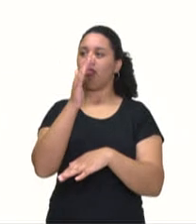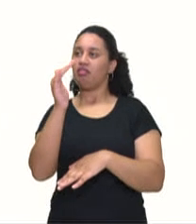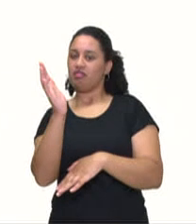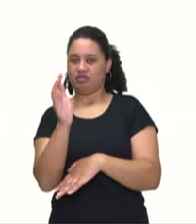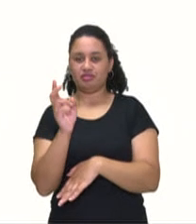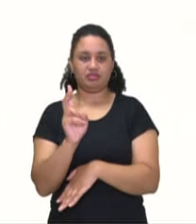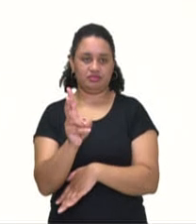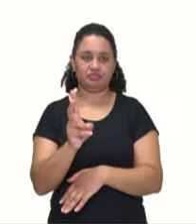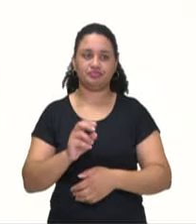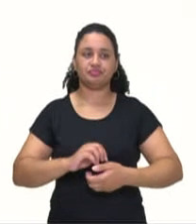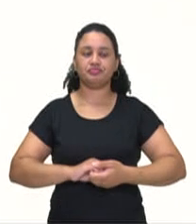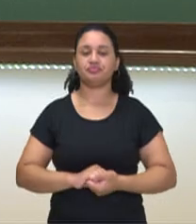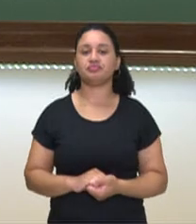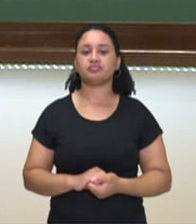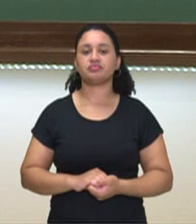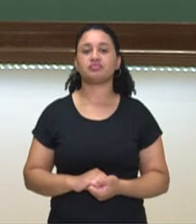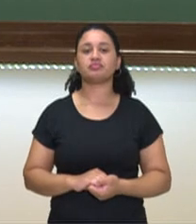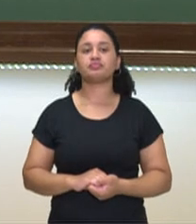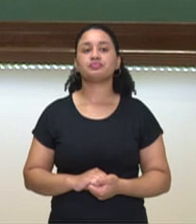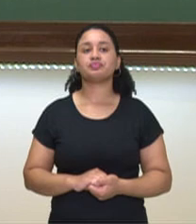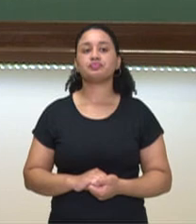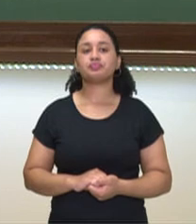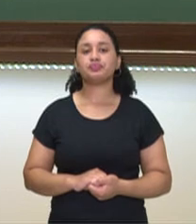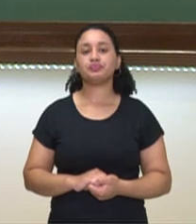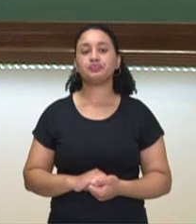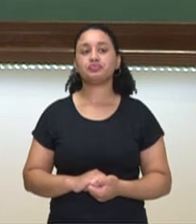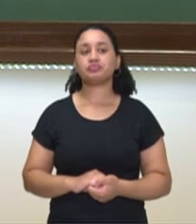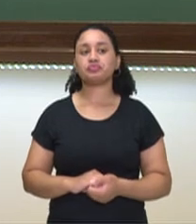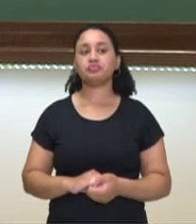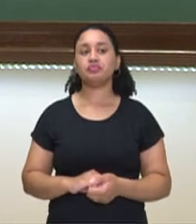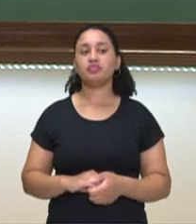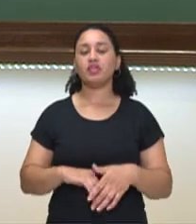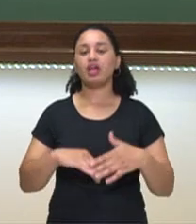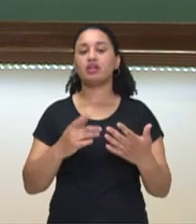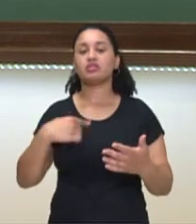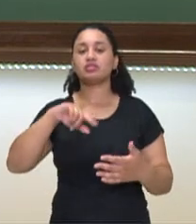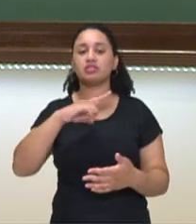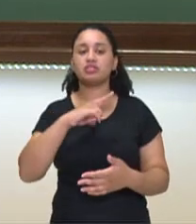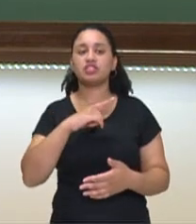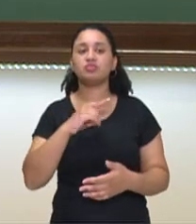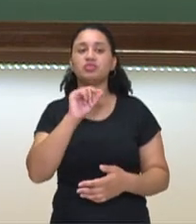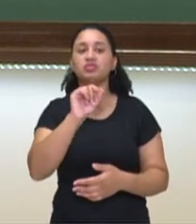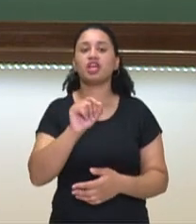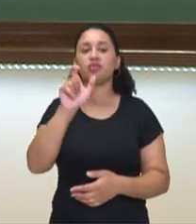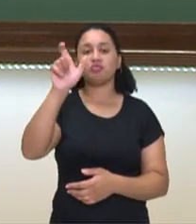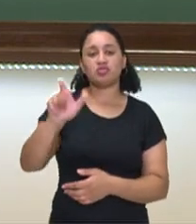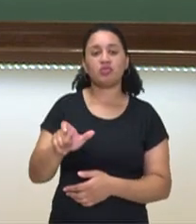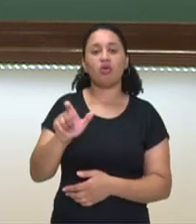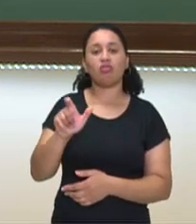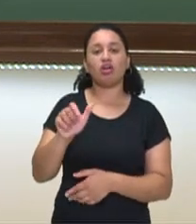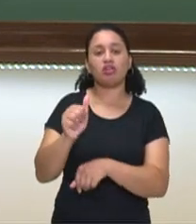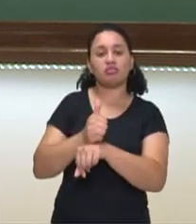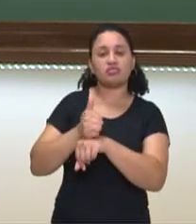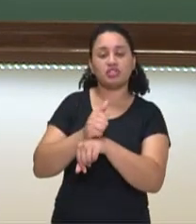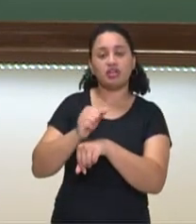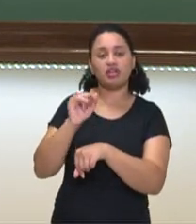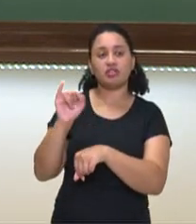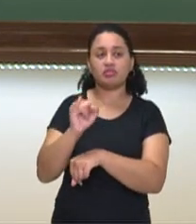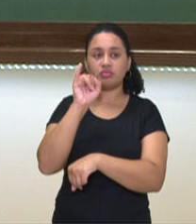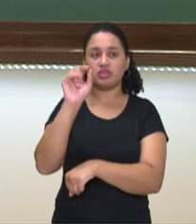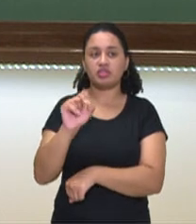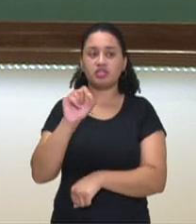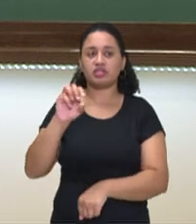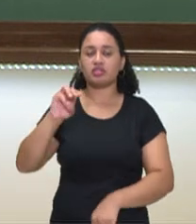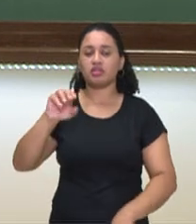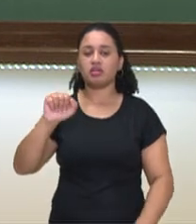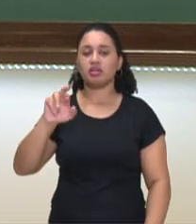a resposta correta. Aí nós temos uma importante figura que entra agora, Marcel